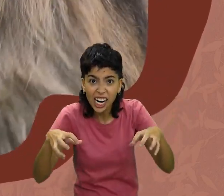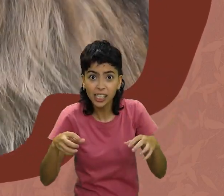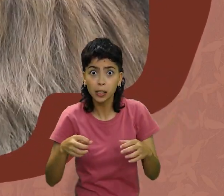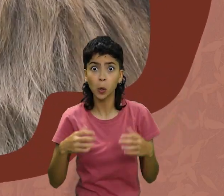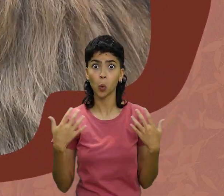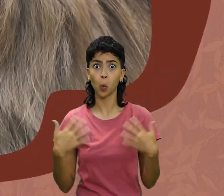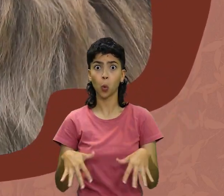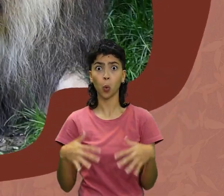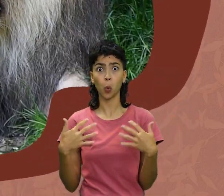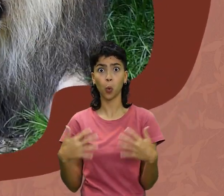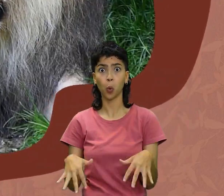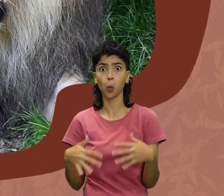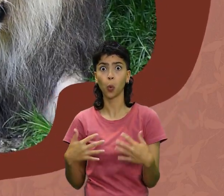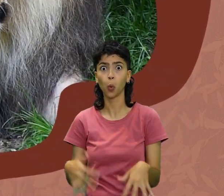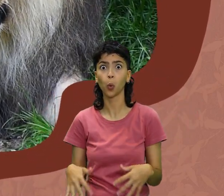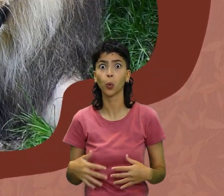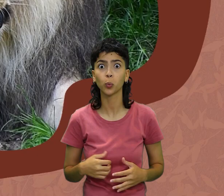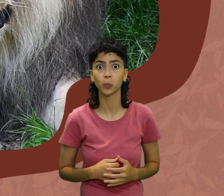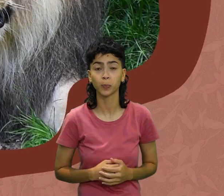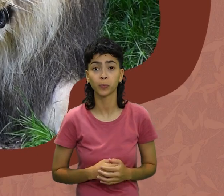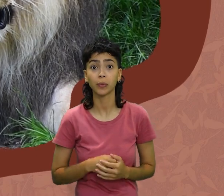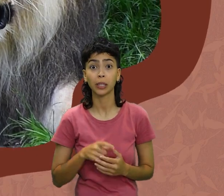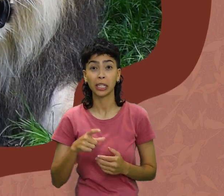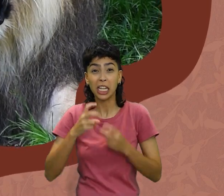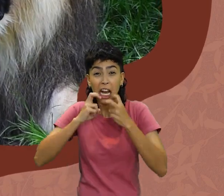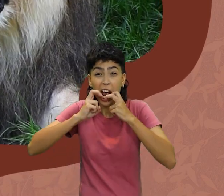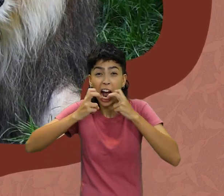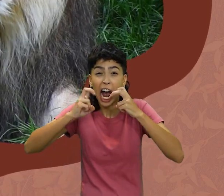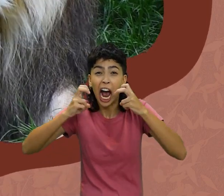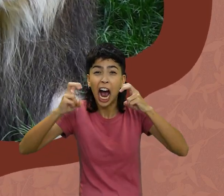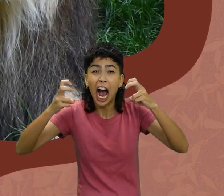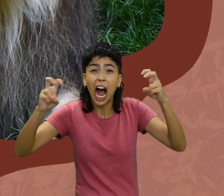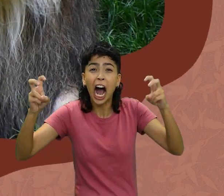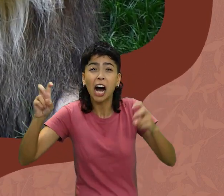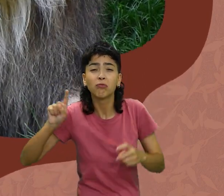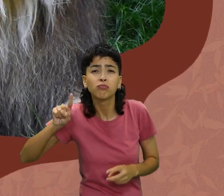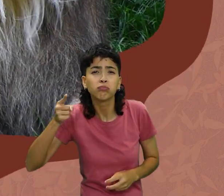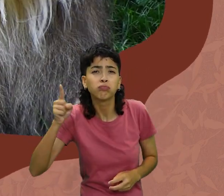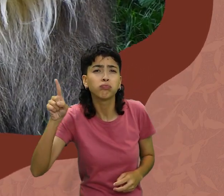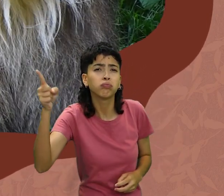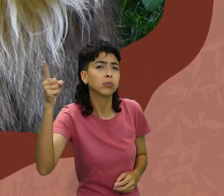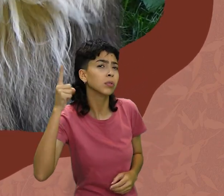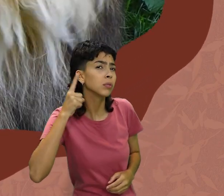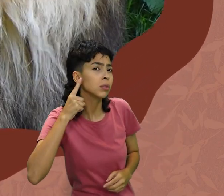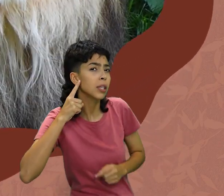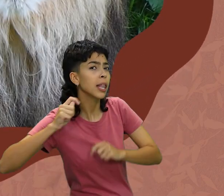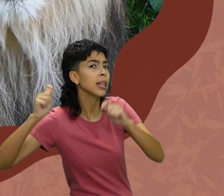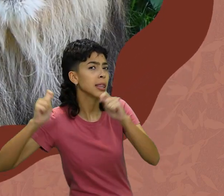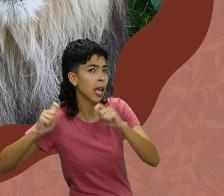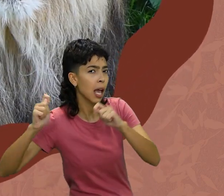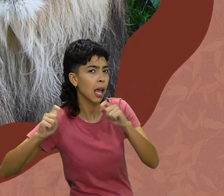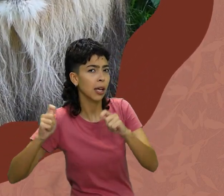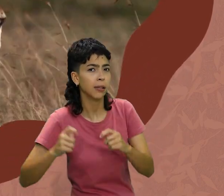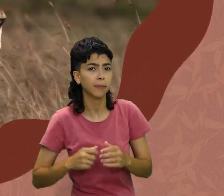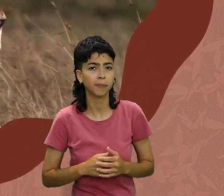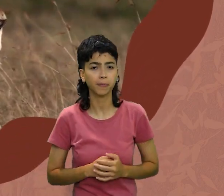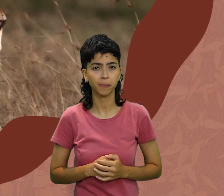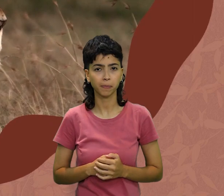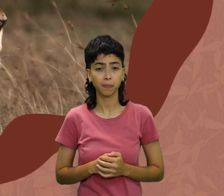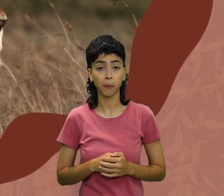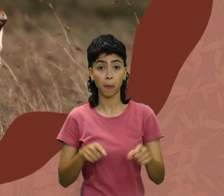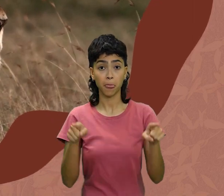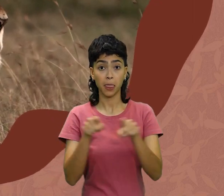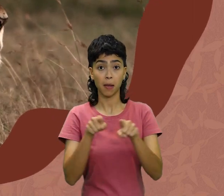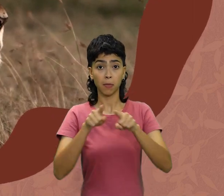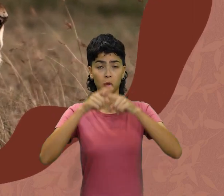isso. Ele tem um rugido super poderoso que pode ser ouvido a quilômetros de distância. E